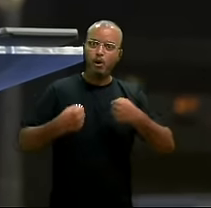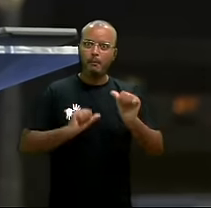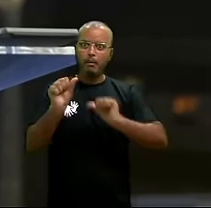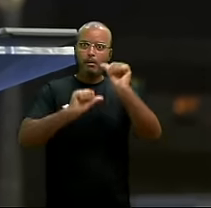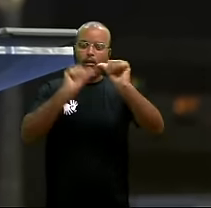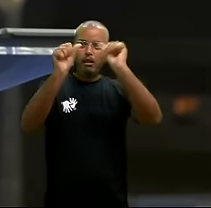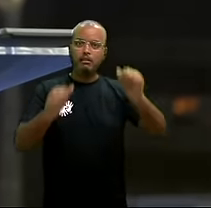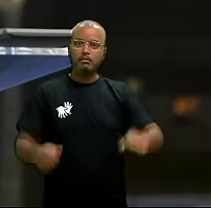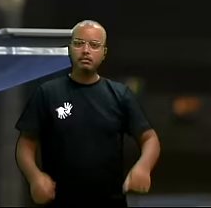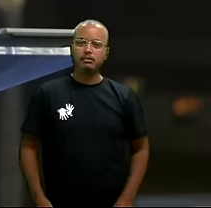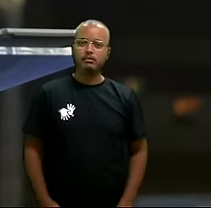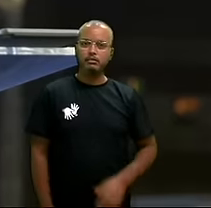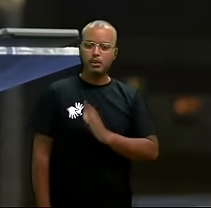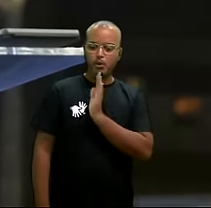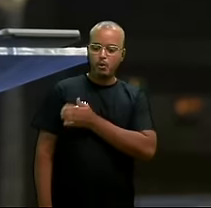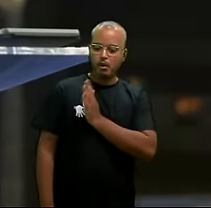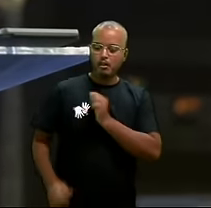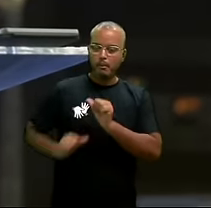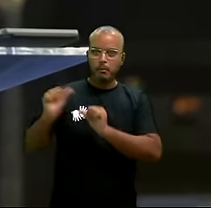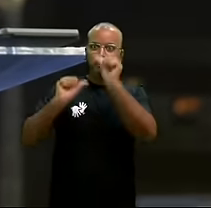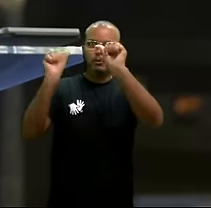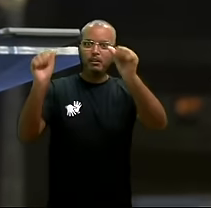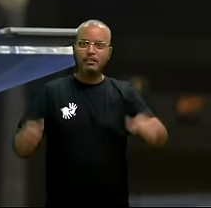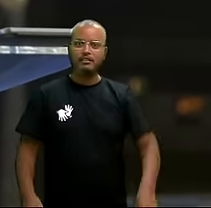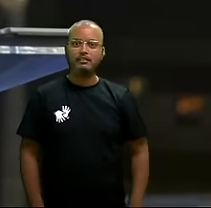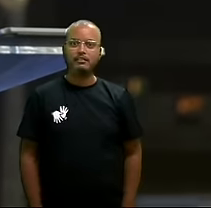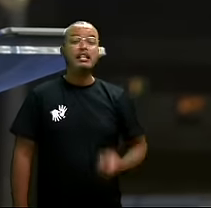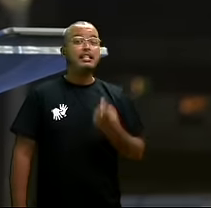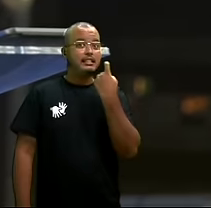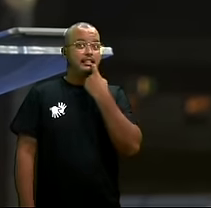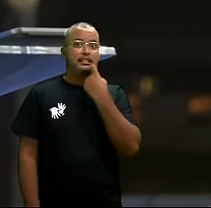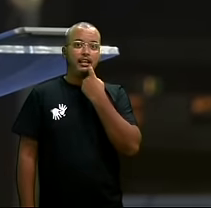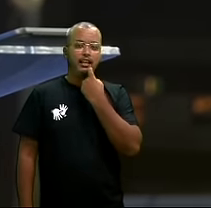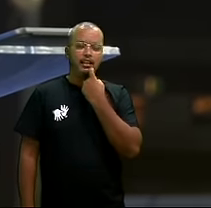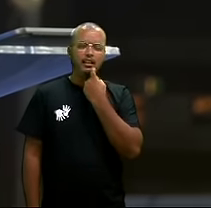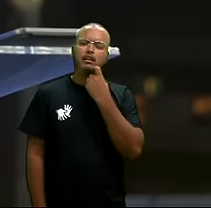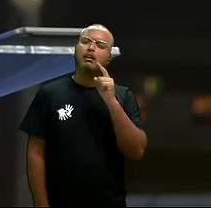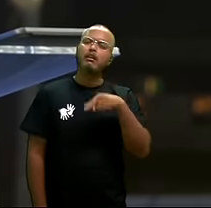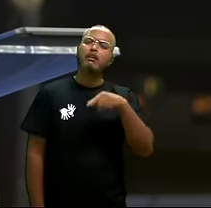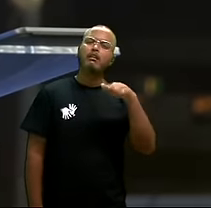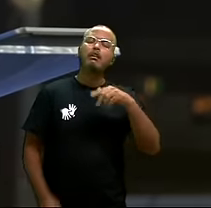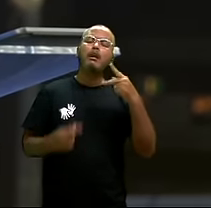Nossa, rapaz do céu. Quinta não, sexta. Gabriela. Sexta foi quem?